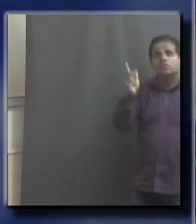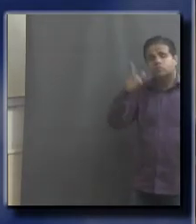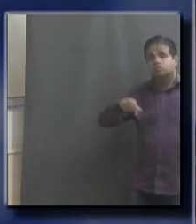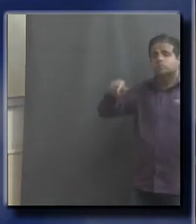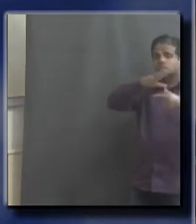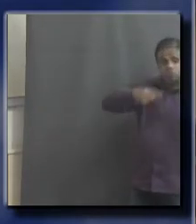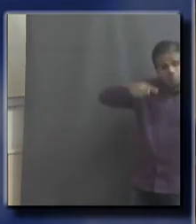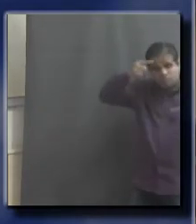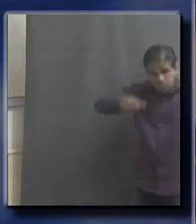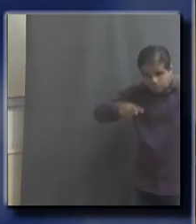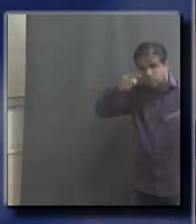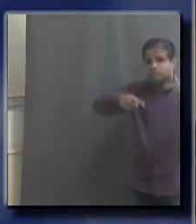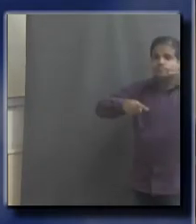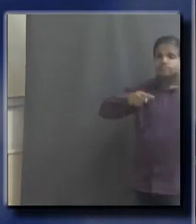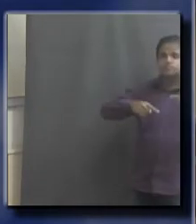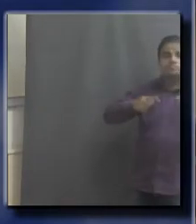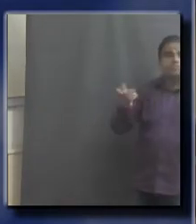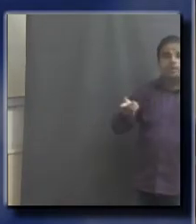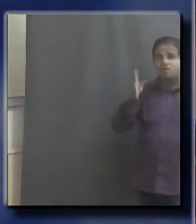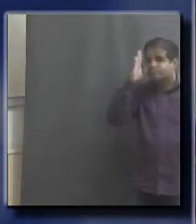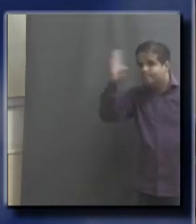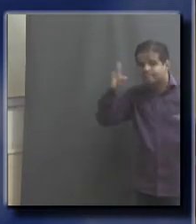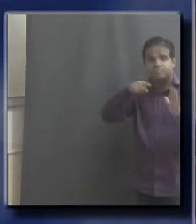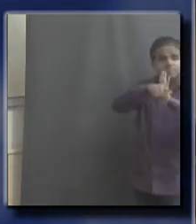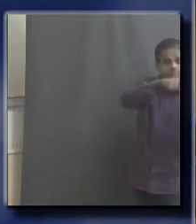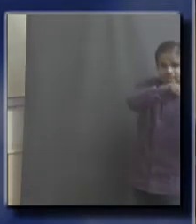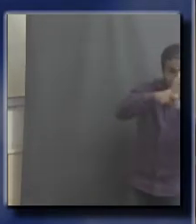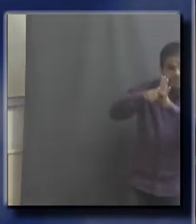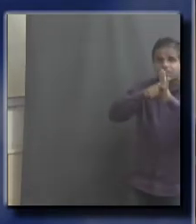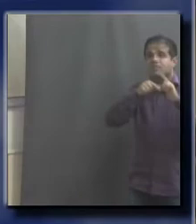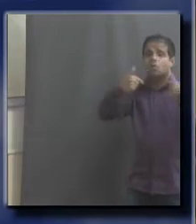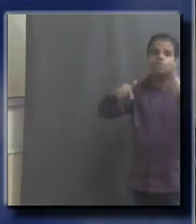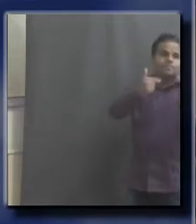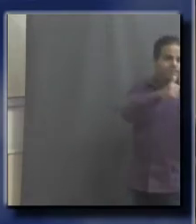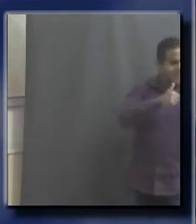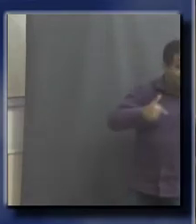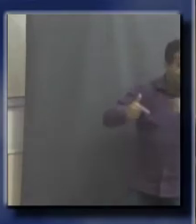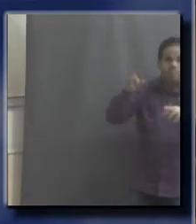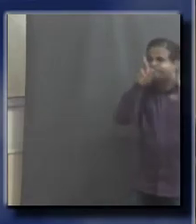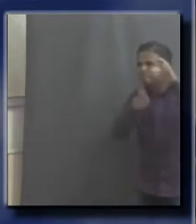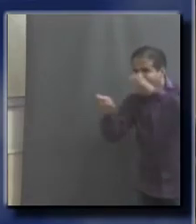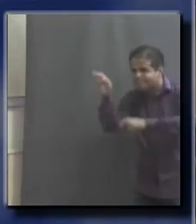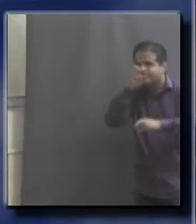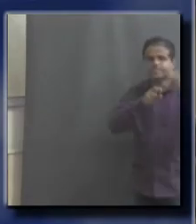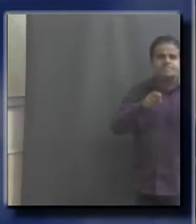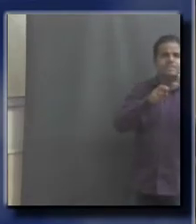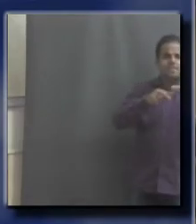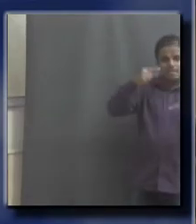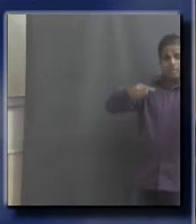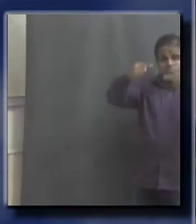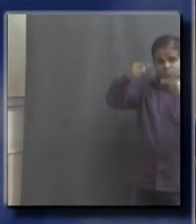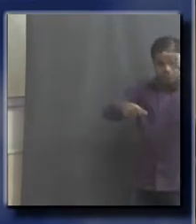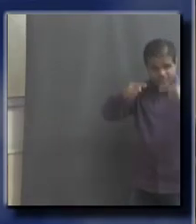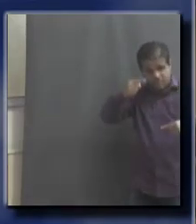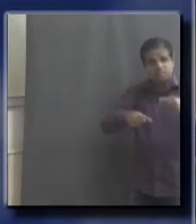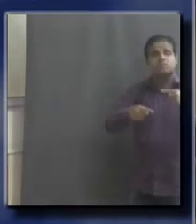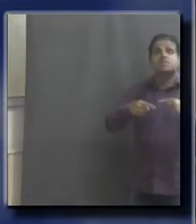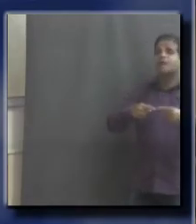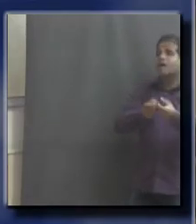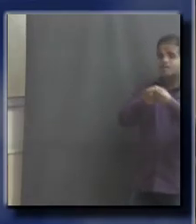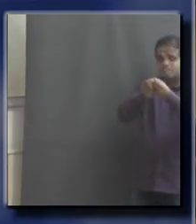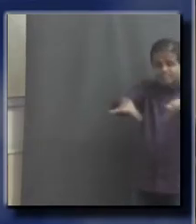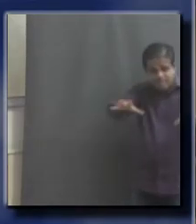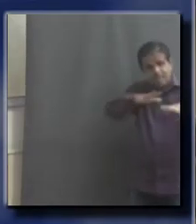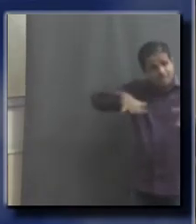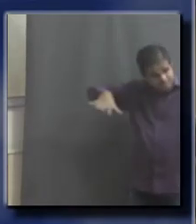das políticas que precarizam o trabalho. Né? Essas políticas também precarizam o